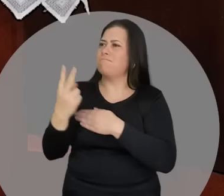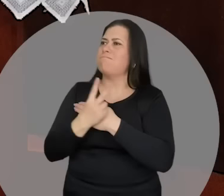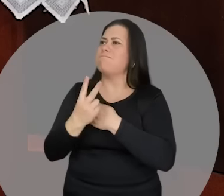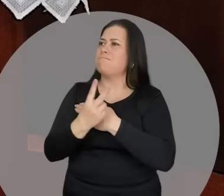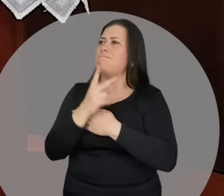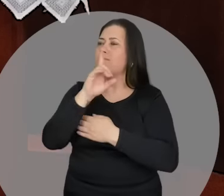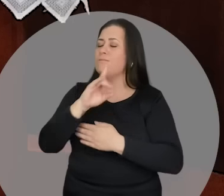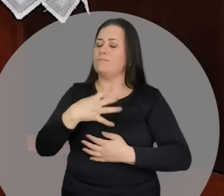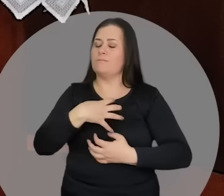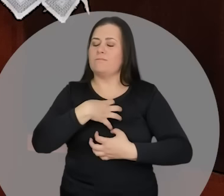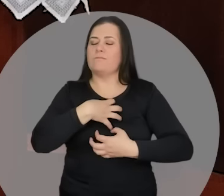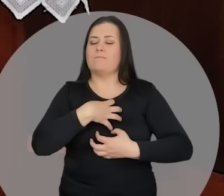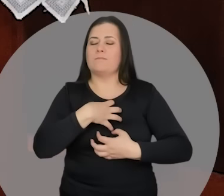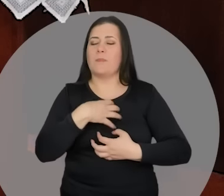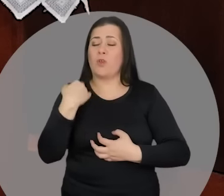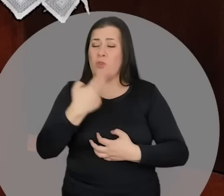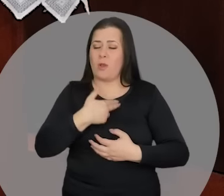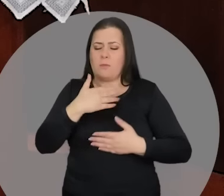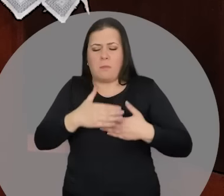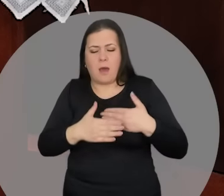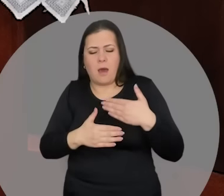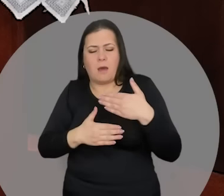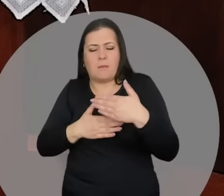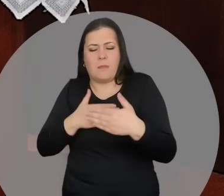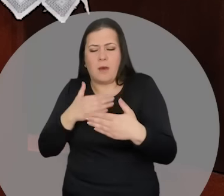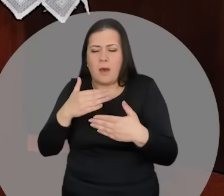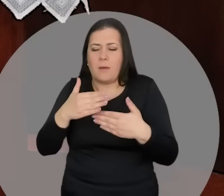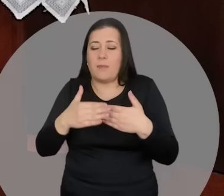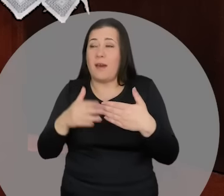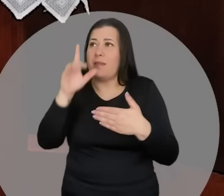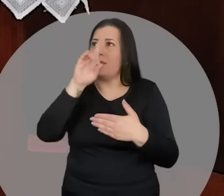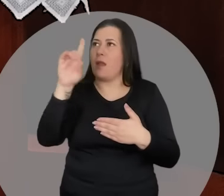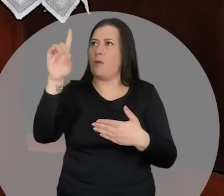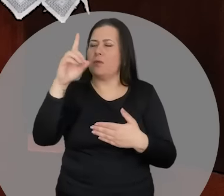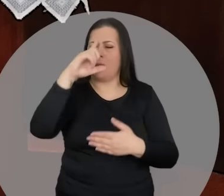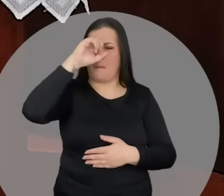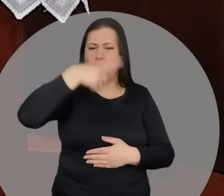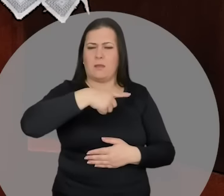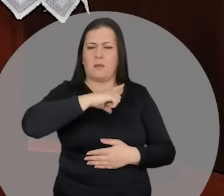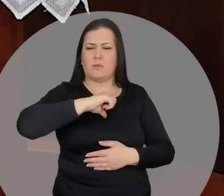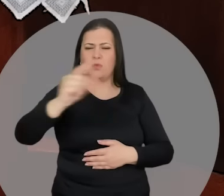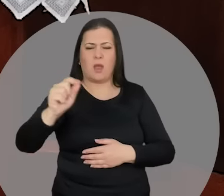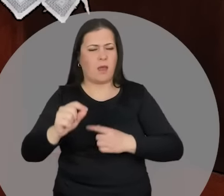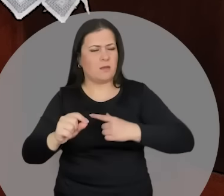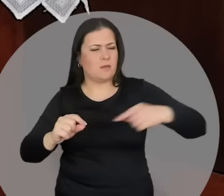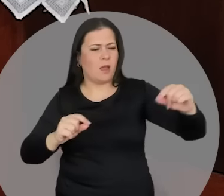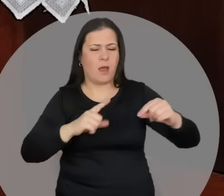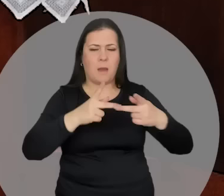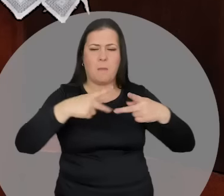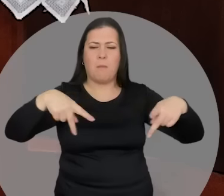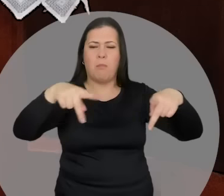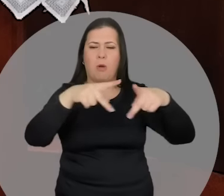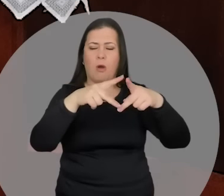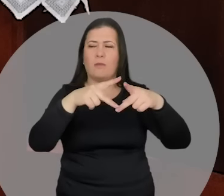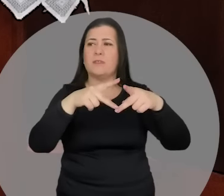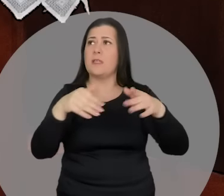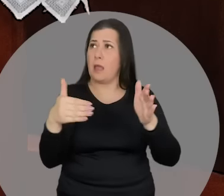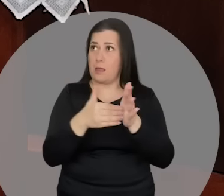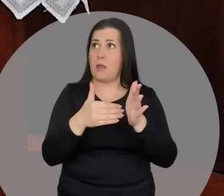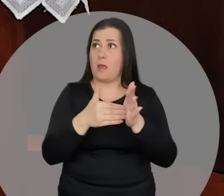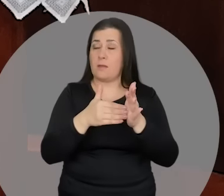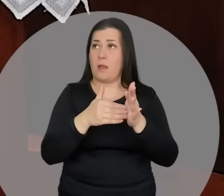Conforme íamos avançando, o Senhor ia expulsando todos aqueles povos e até os